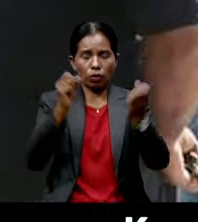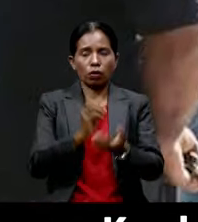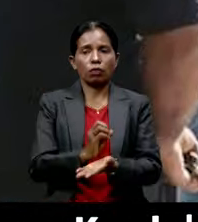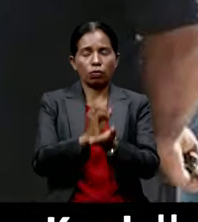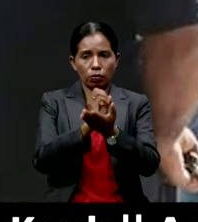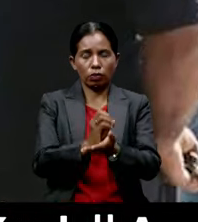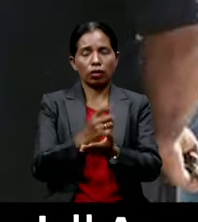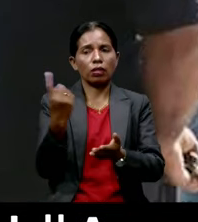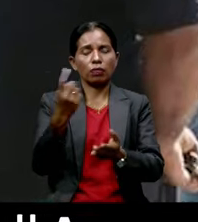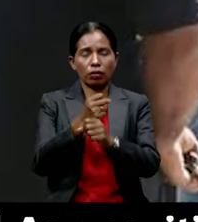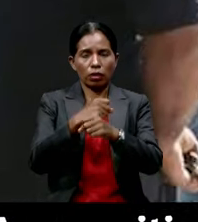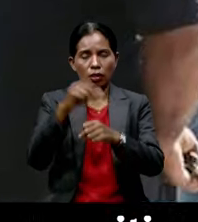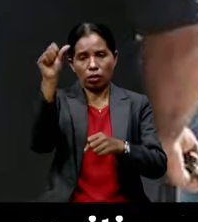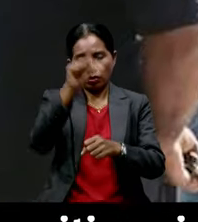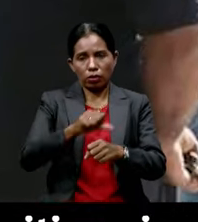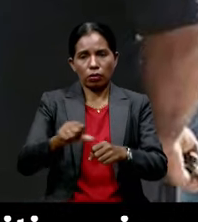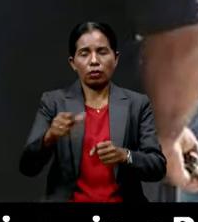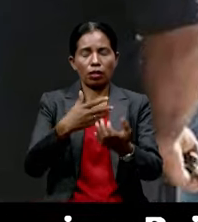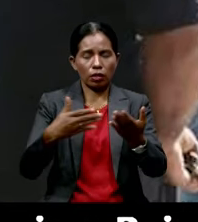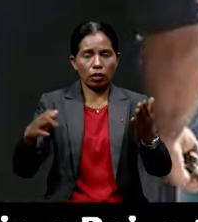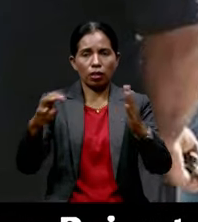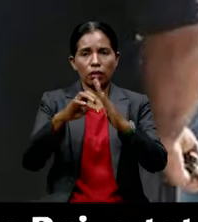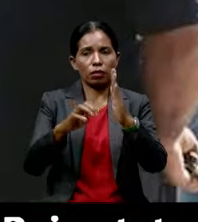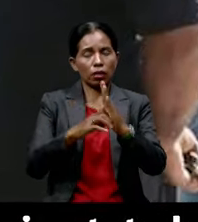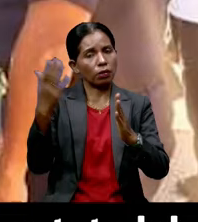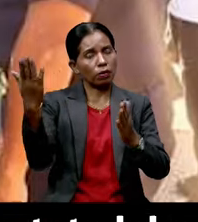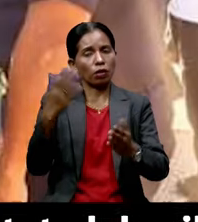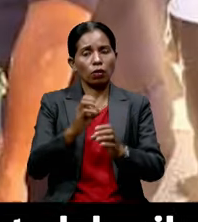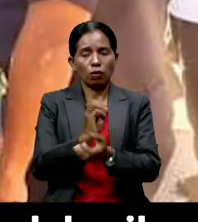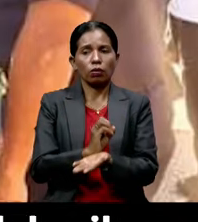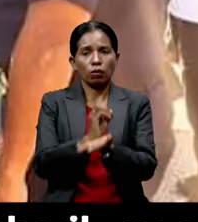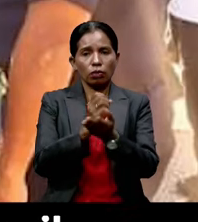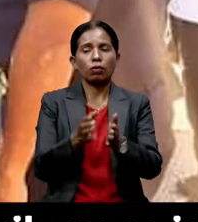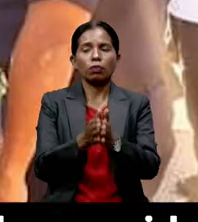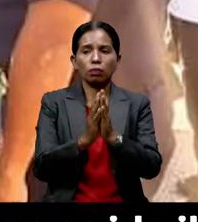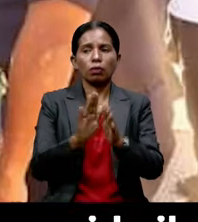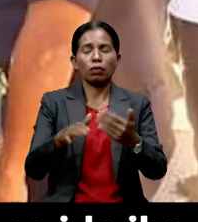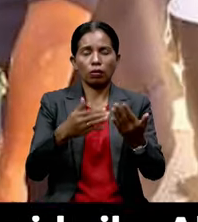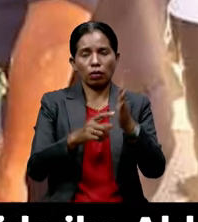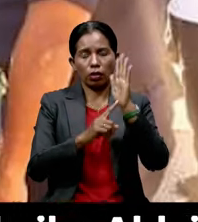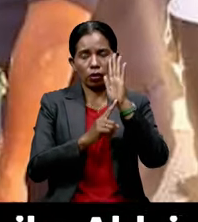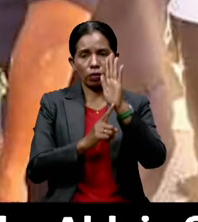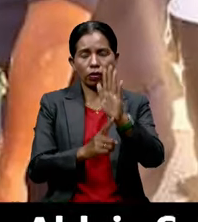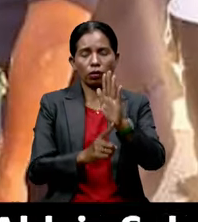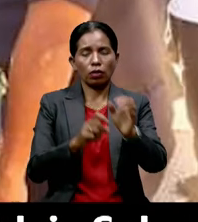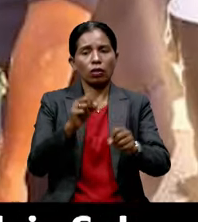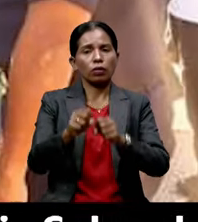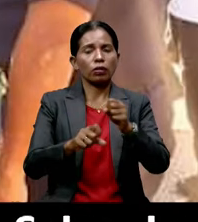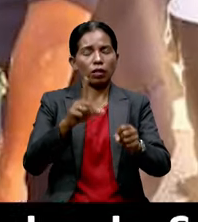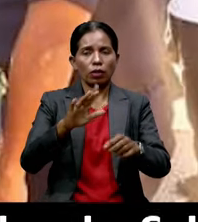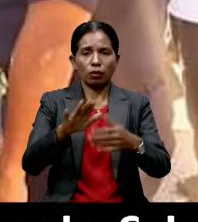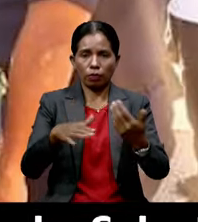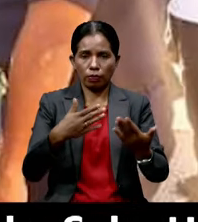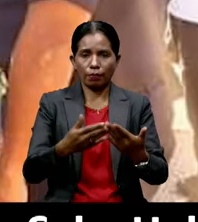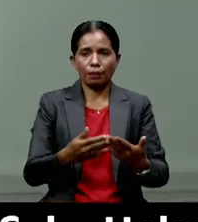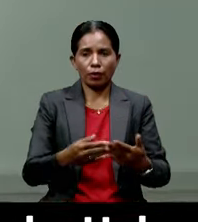atau nafatin halau auditoria ba patrimonio estado iha waikusi, no husu ba parte kompetenti, atau hato klareza ba sociedade hoto proses ne